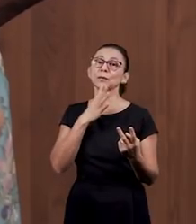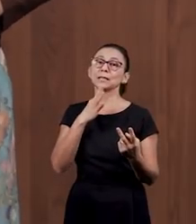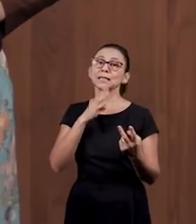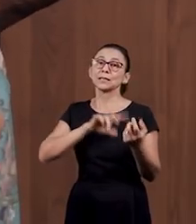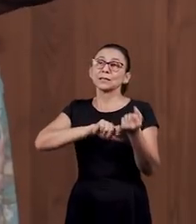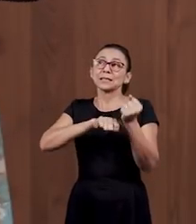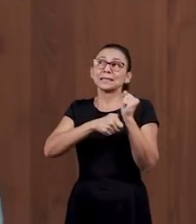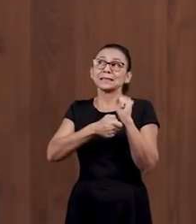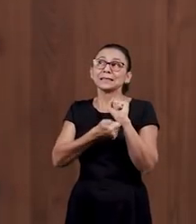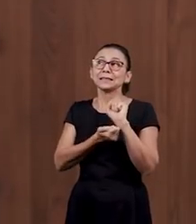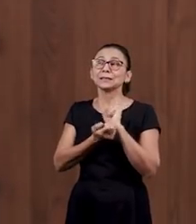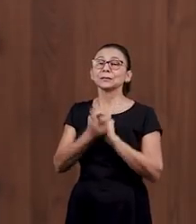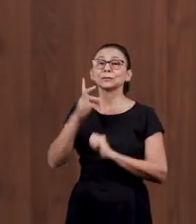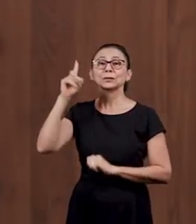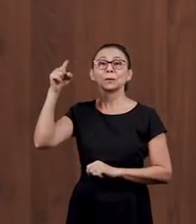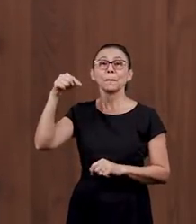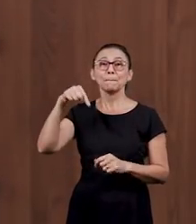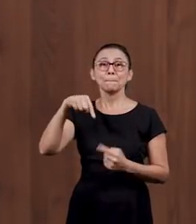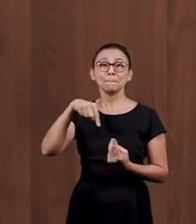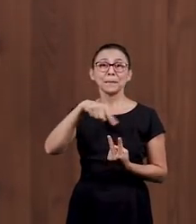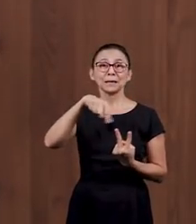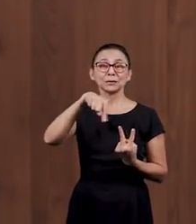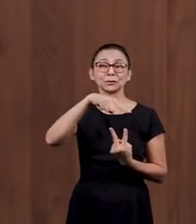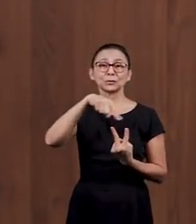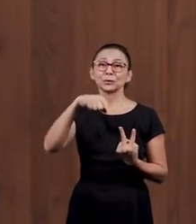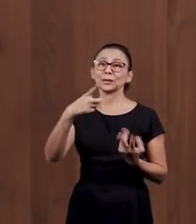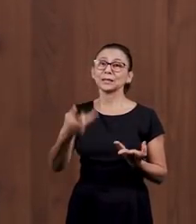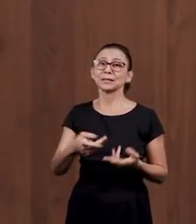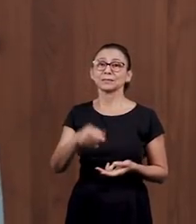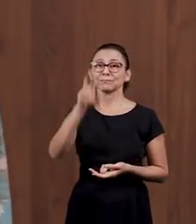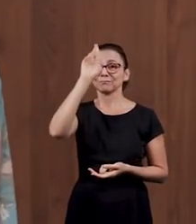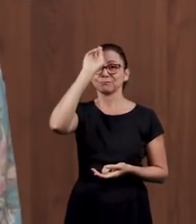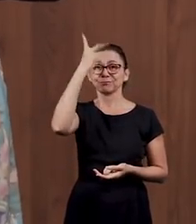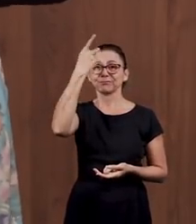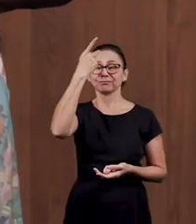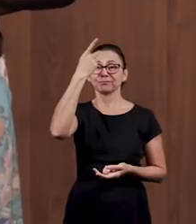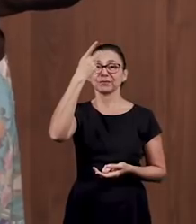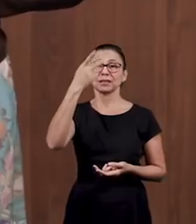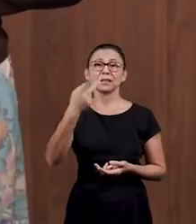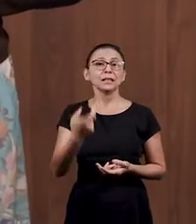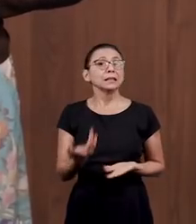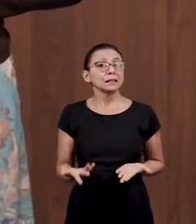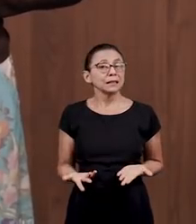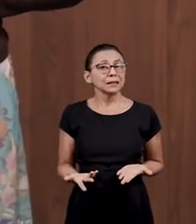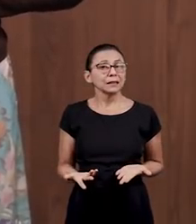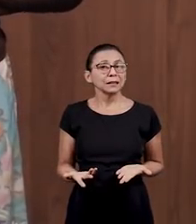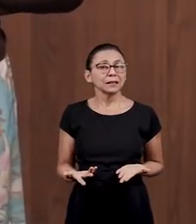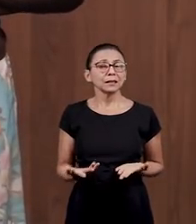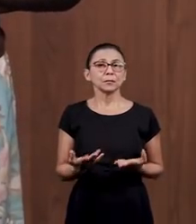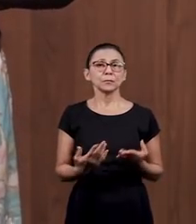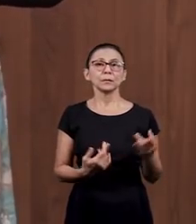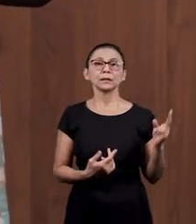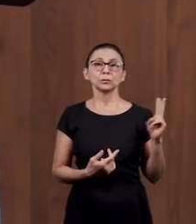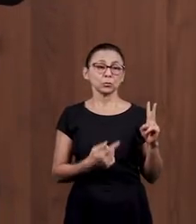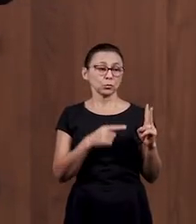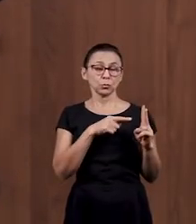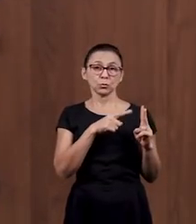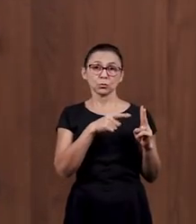maneira totalmente errada. O povo ia até o templo, até o tabernáculo, a tenda